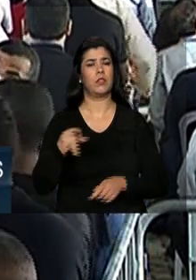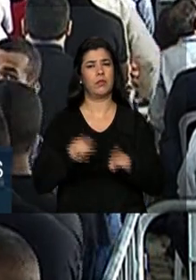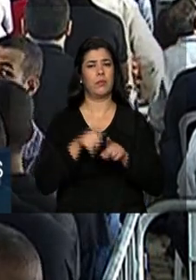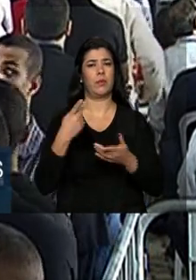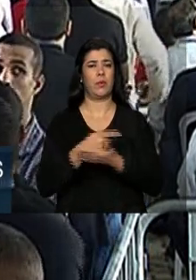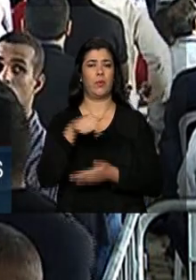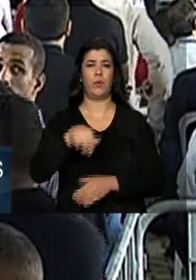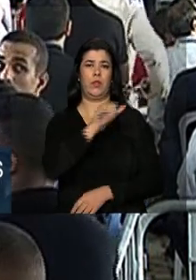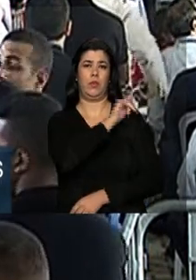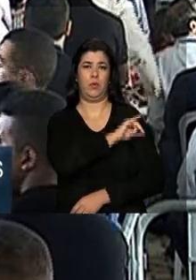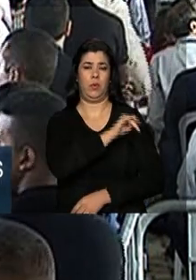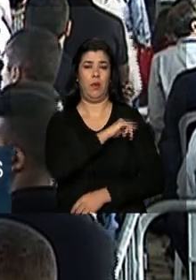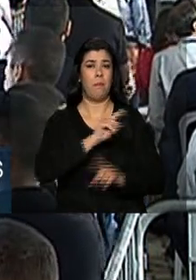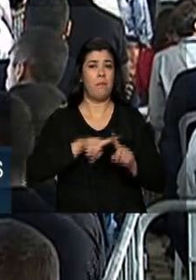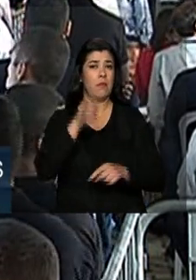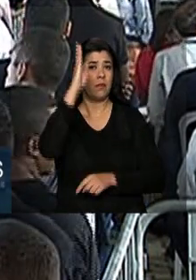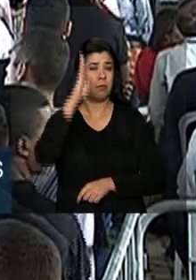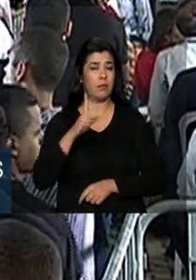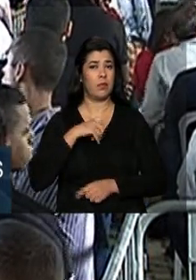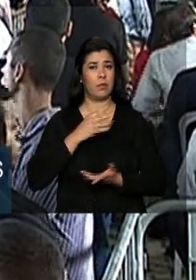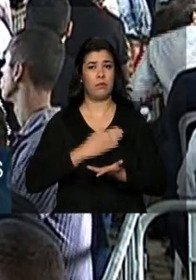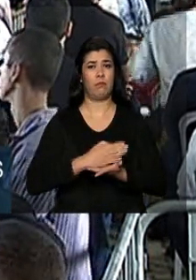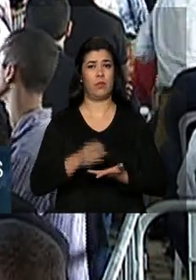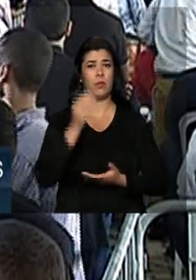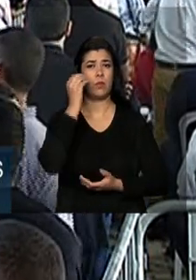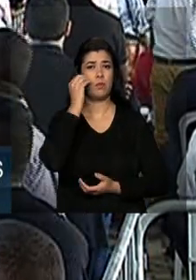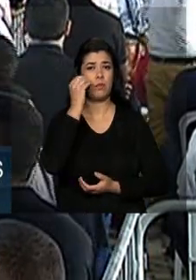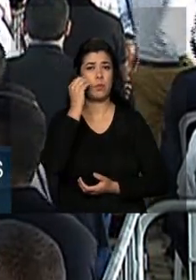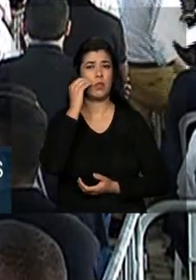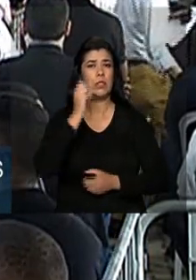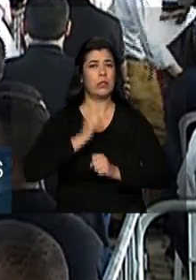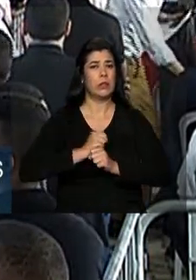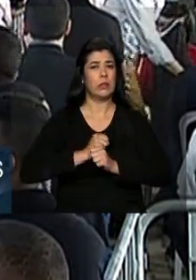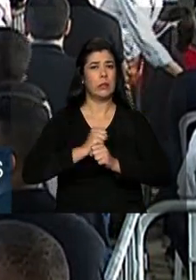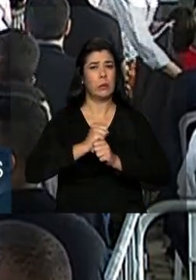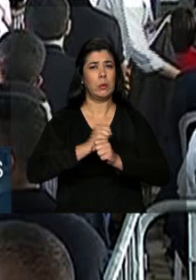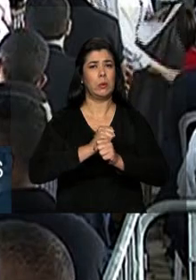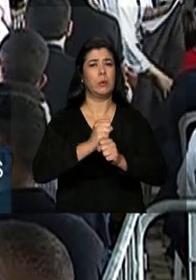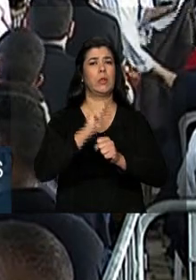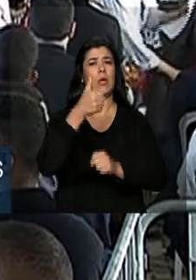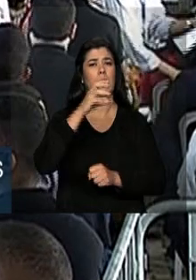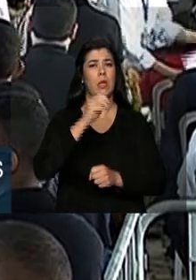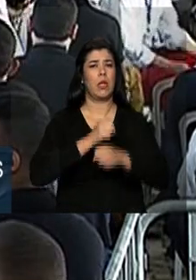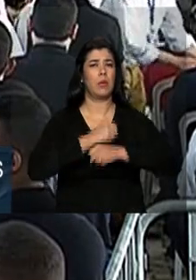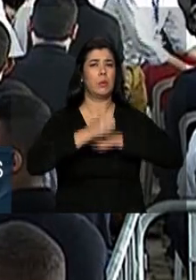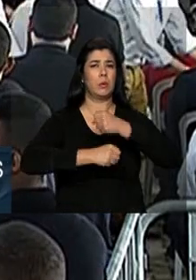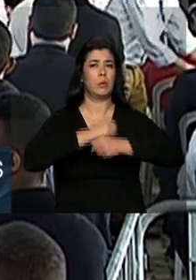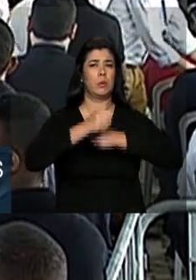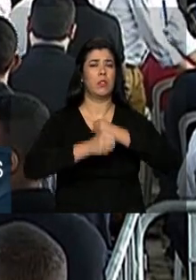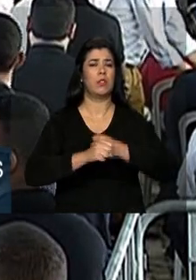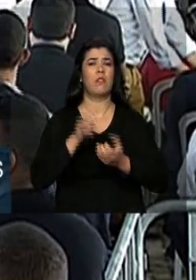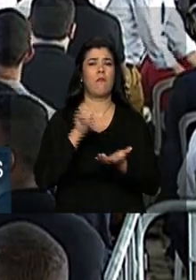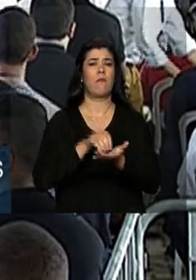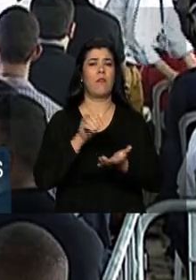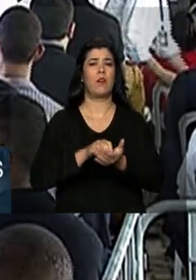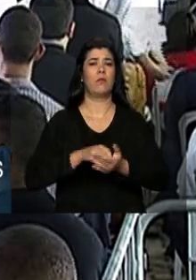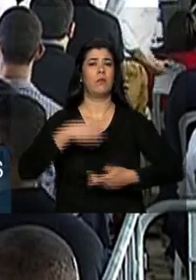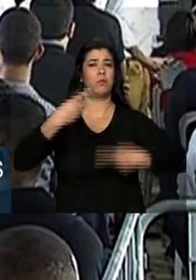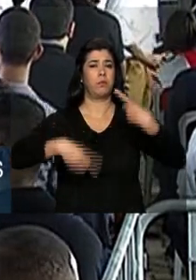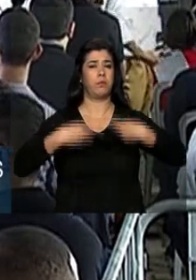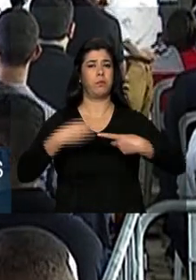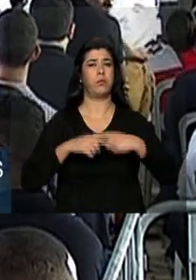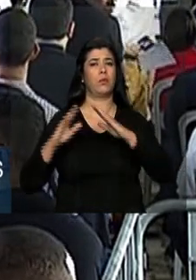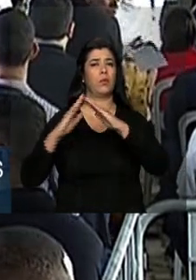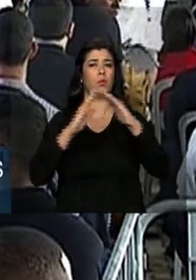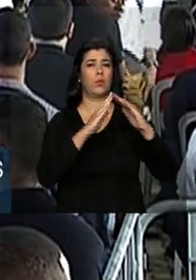Rio de Janeiro, mas o Brasil passou décadas e mais décadas sem uma política habitacional